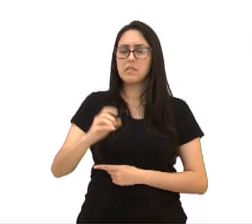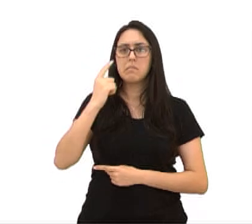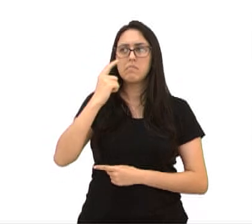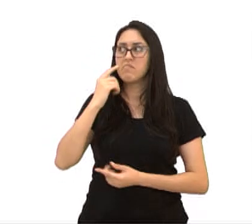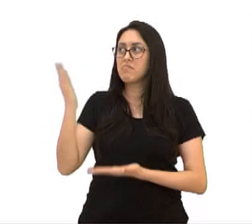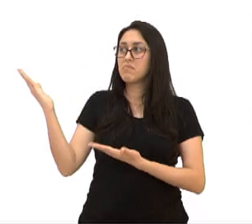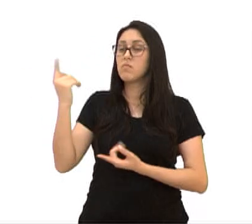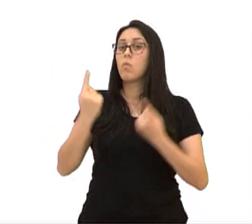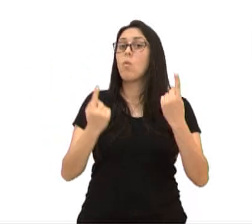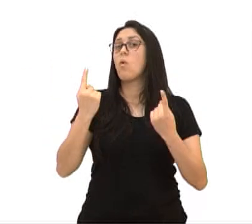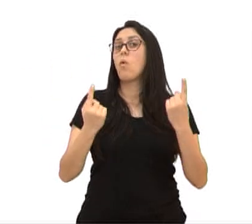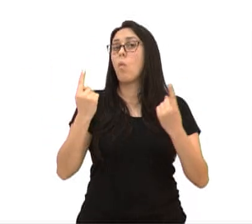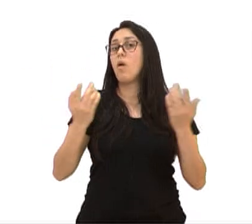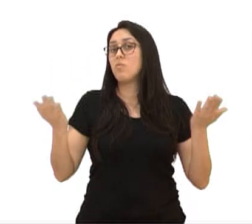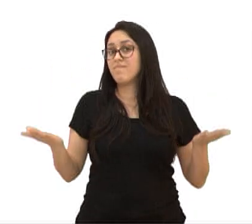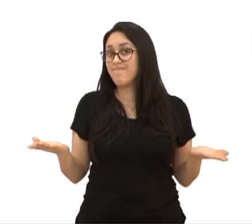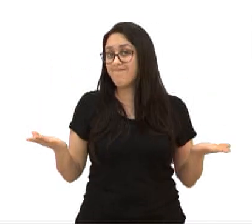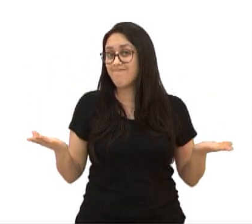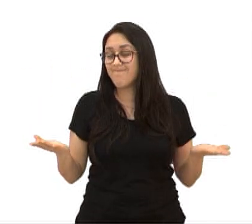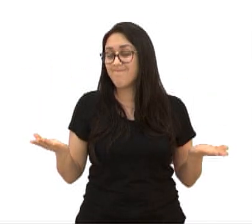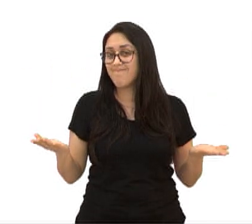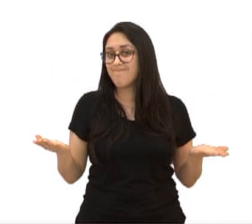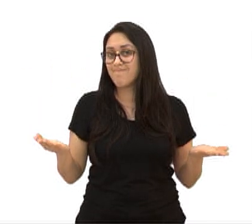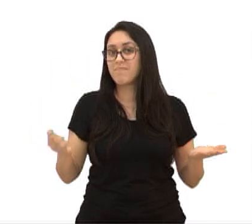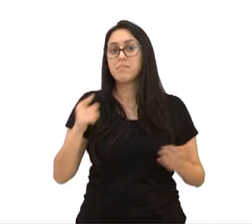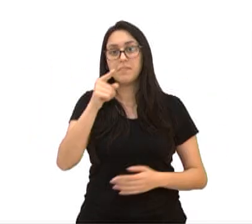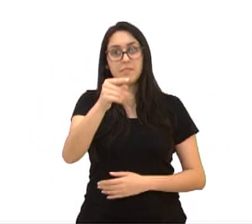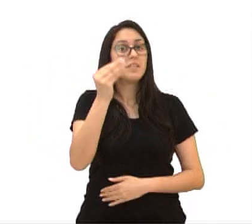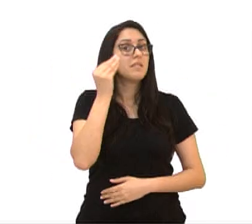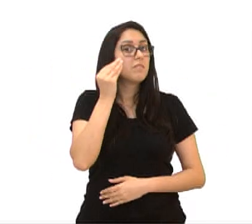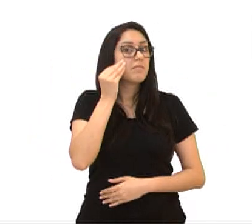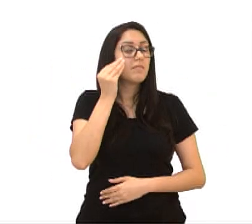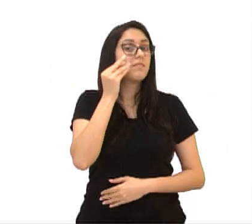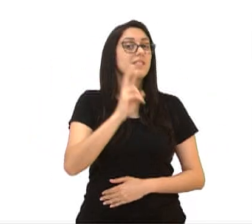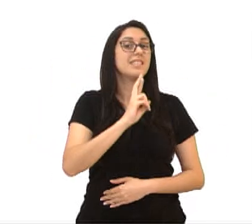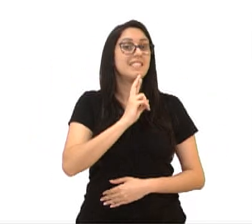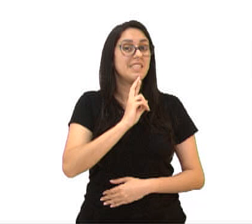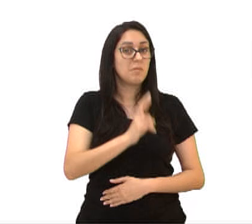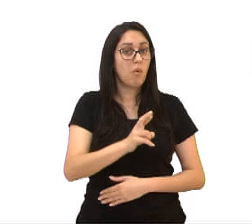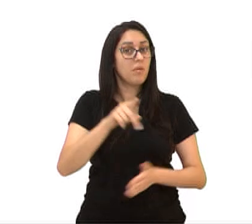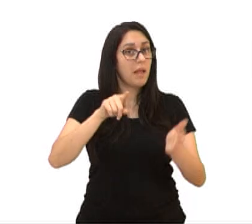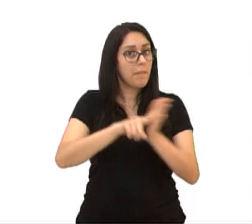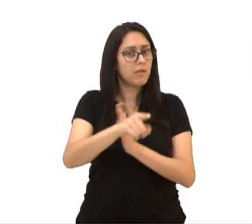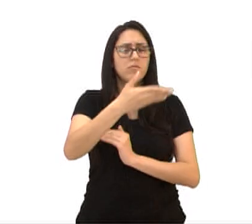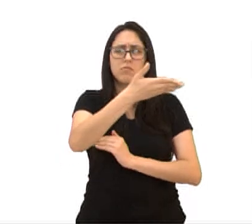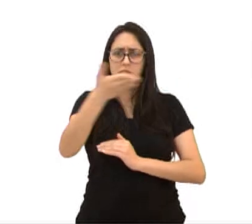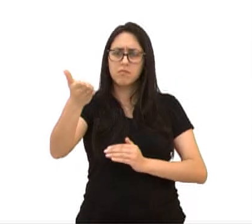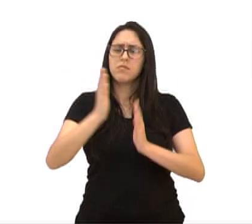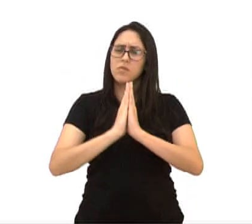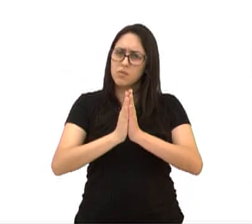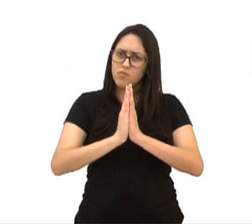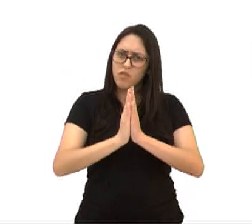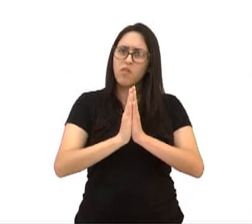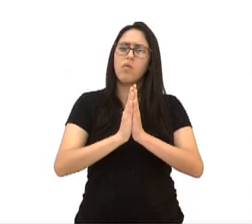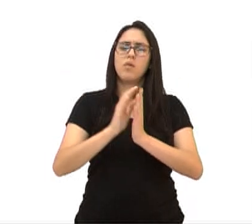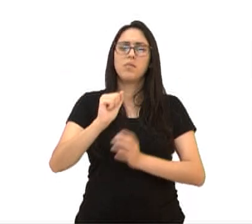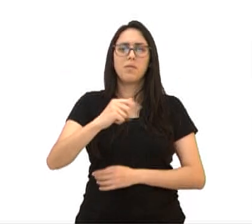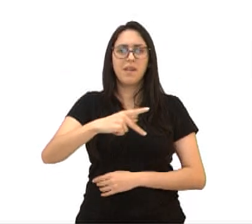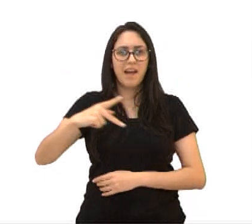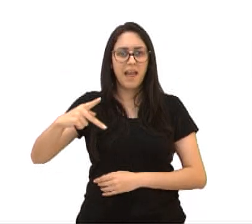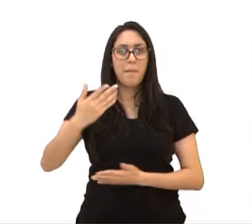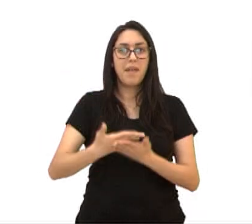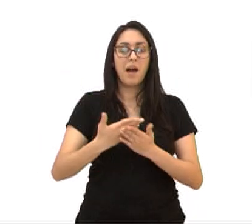preenche corretamente as lacunas acima. Vamos lá, pessoal, então, responder o nosso quiz. Participa aí pelo aplicativo do Aula Paraná ou